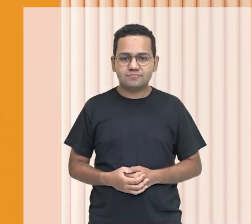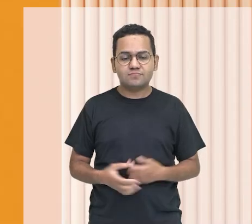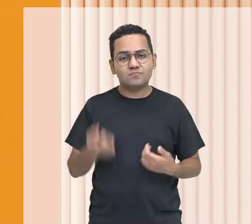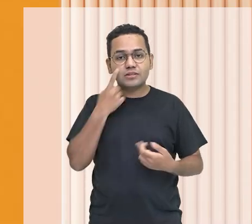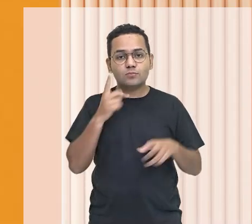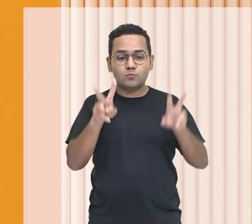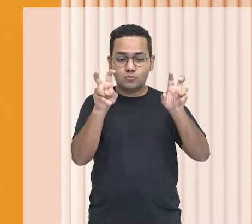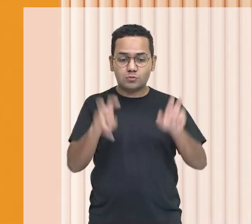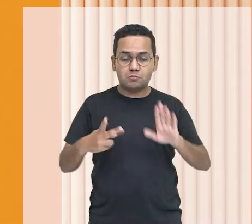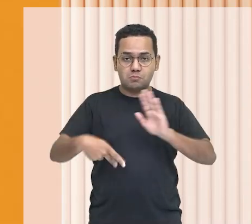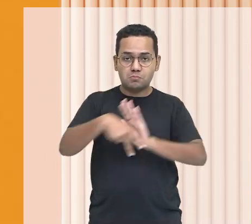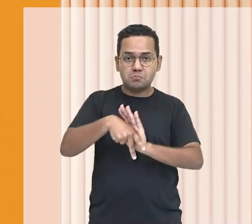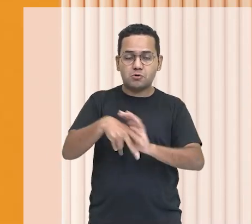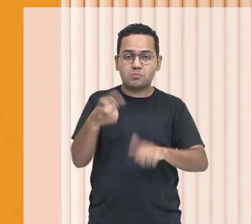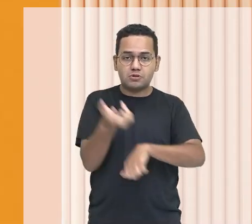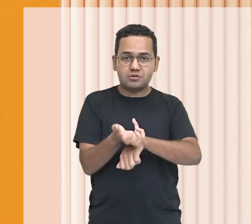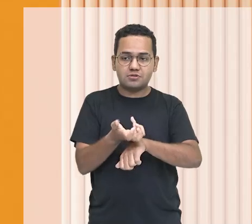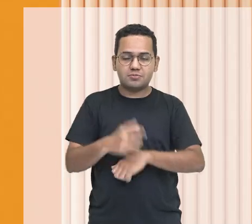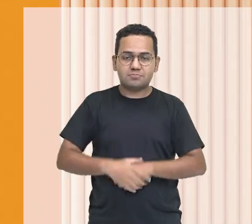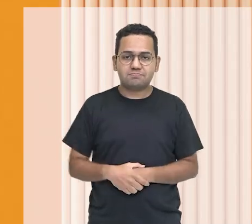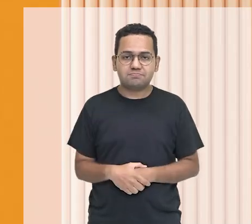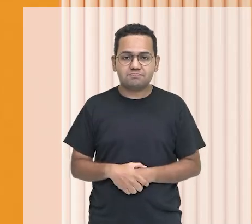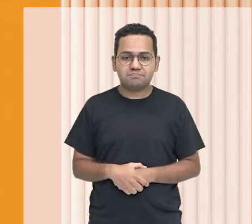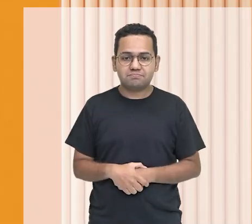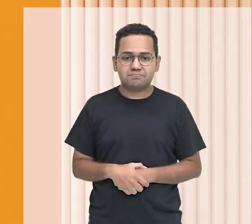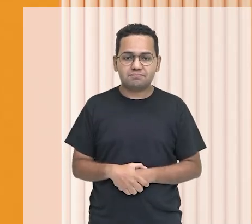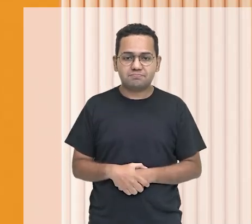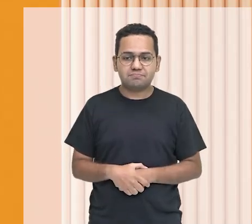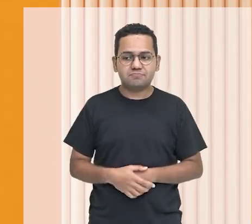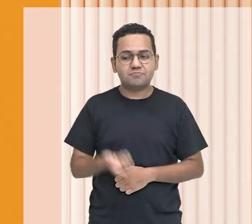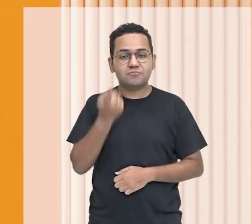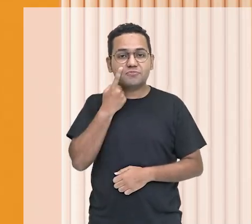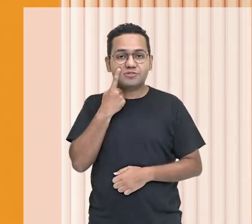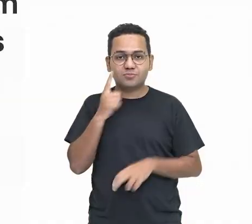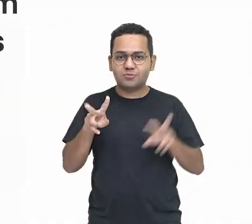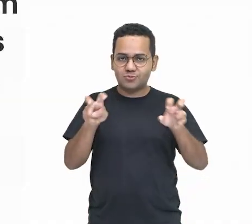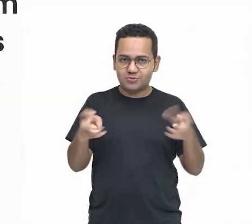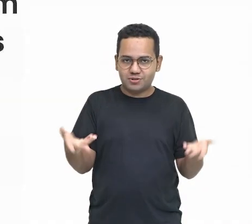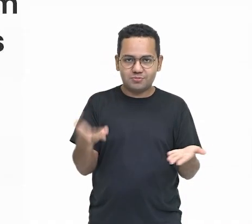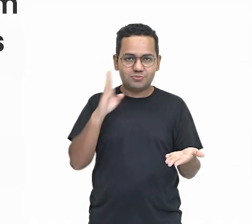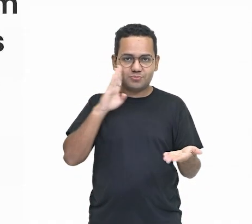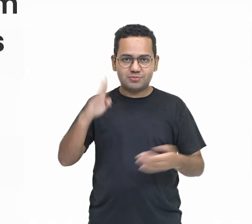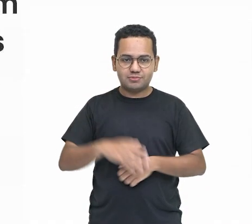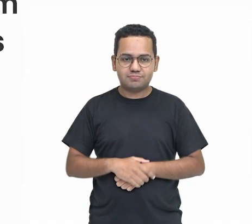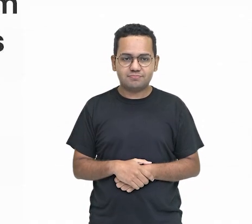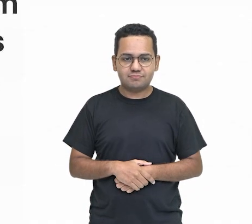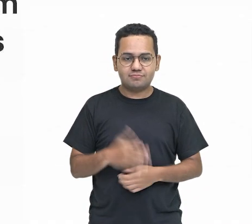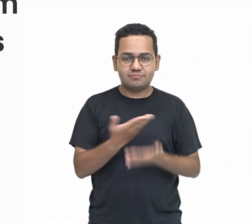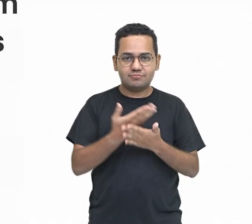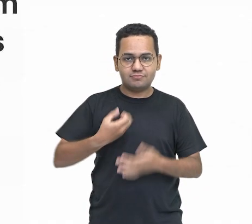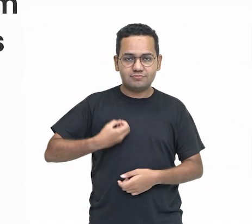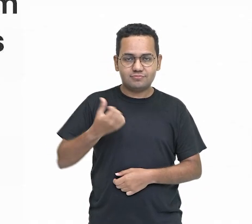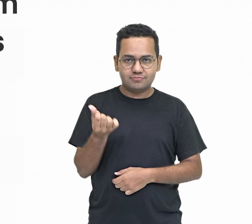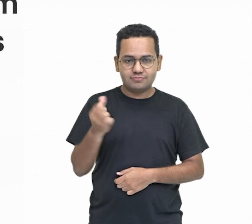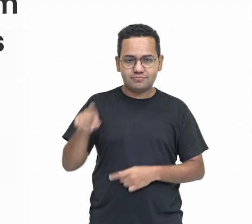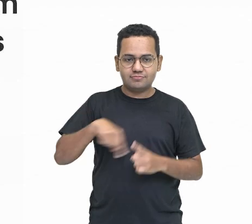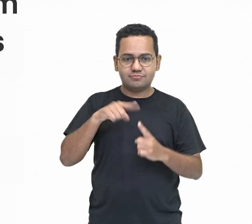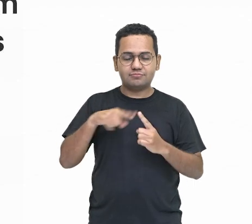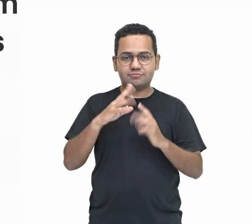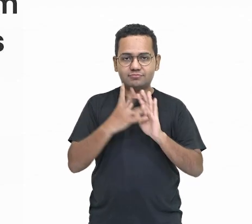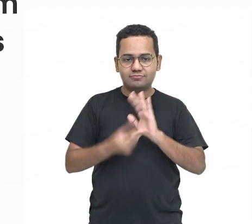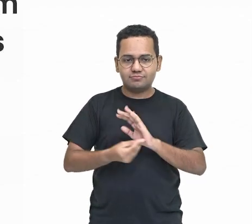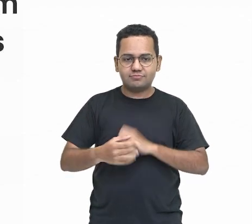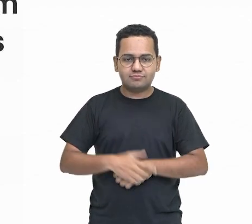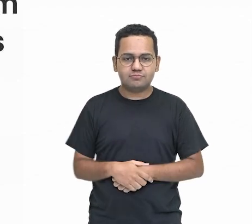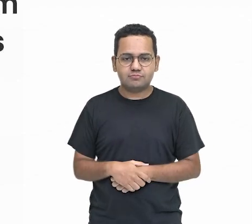pelos caminhos do conhecimento da Sociologia. E agora vamos ver o objeto de conhecimento da nossa aula. O